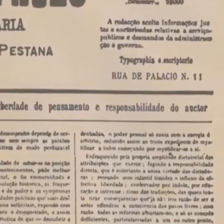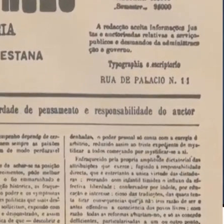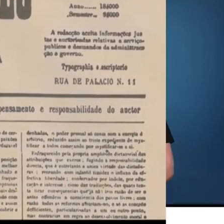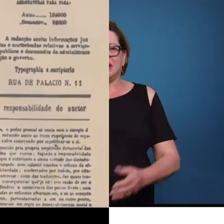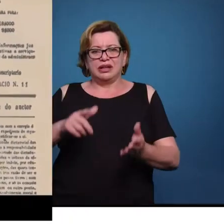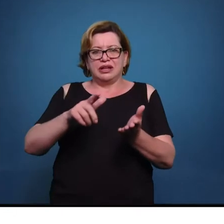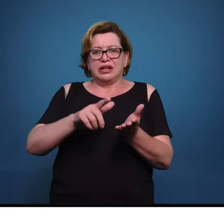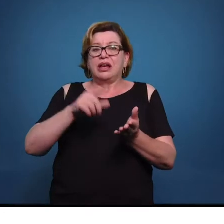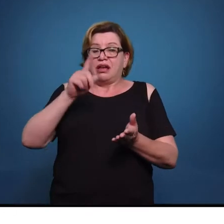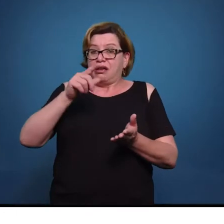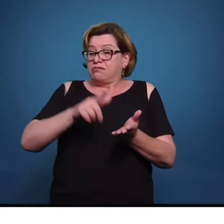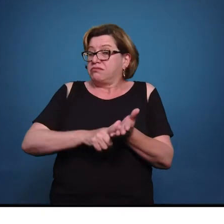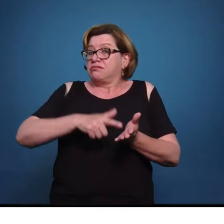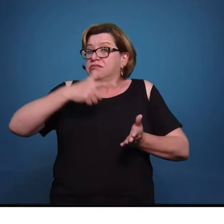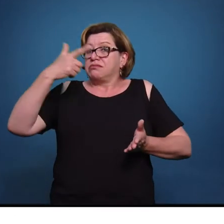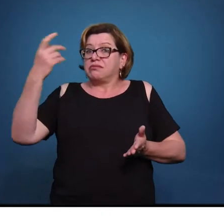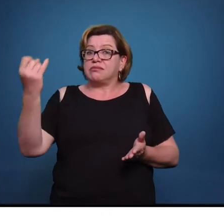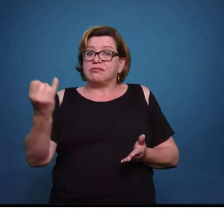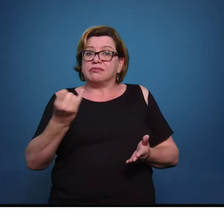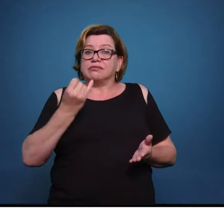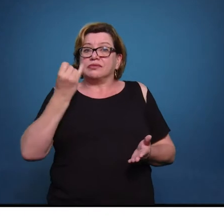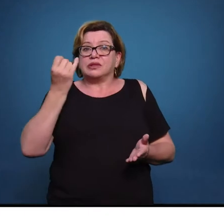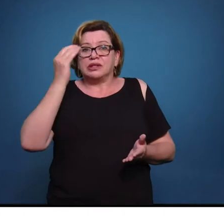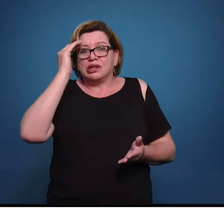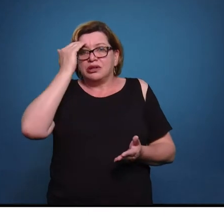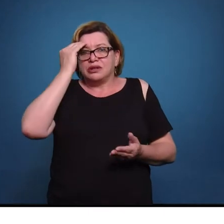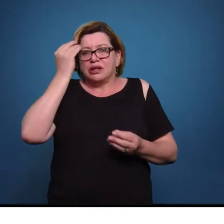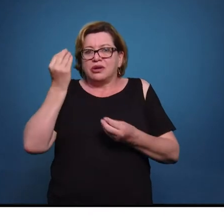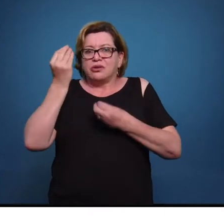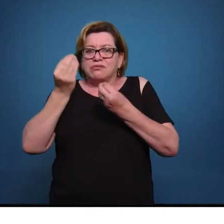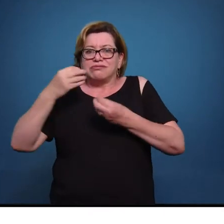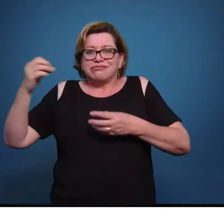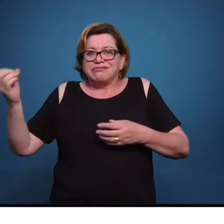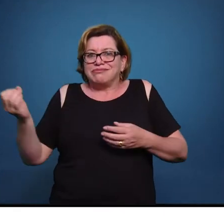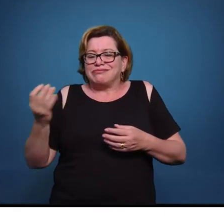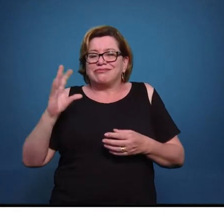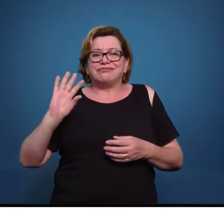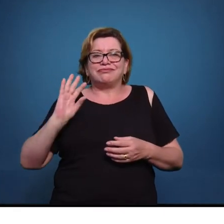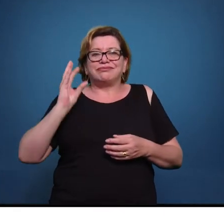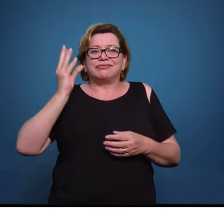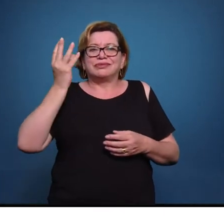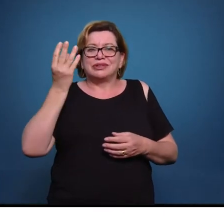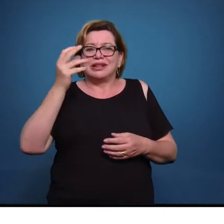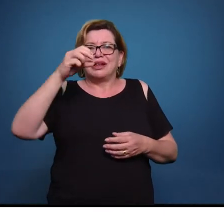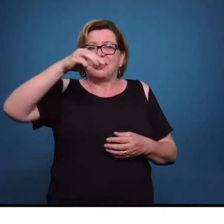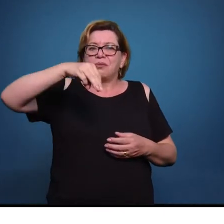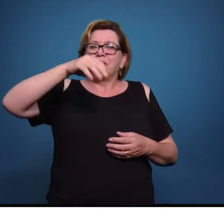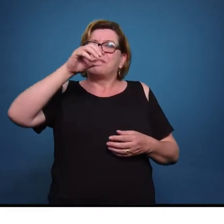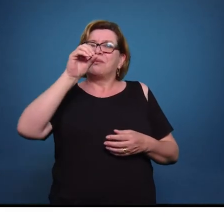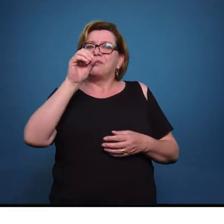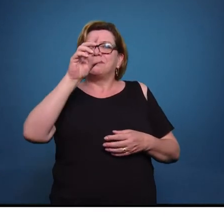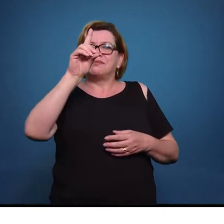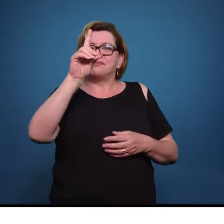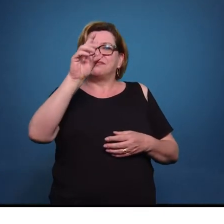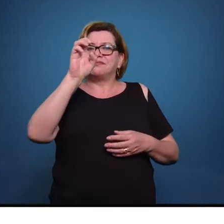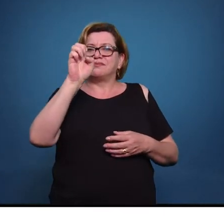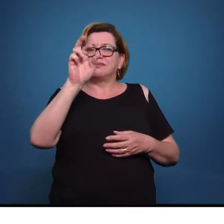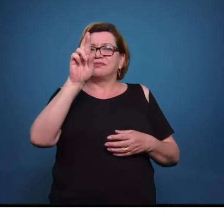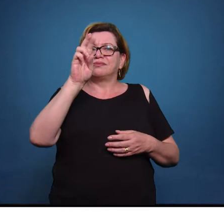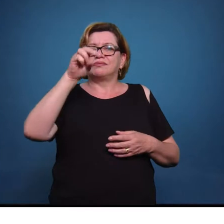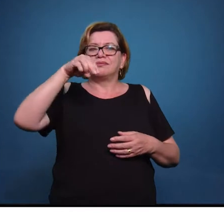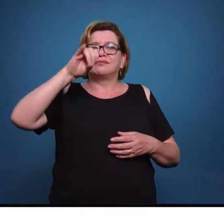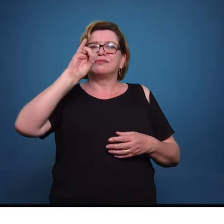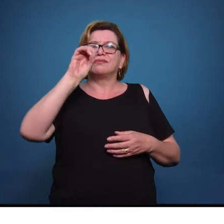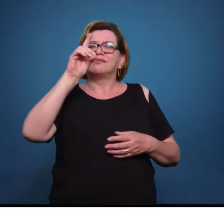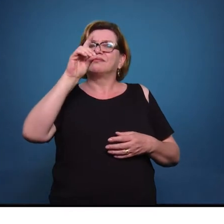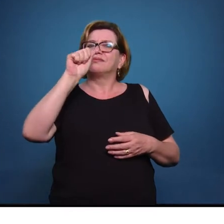Esse é um jornal fundamental para nós compreendermos, por exemplo, o advento da modernidade, esse fenômeno espetacular ocorrido entre o final do século